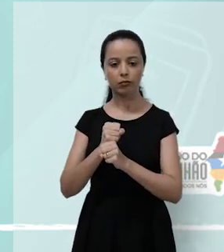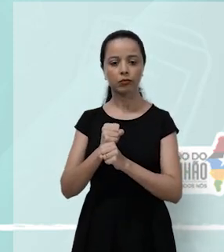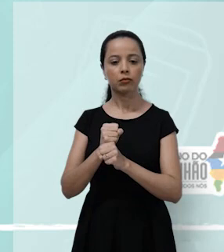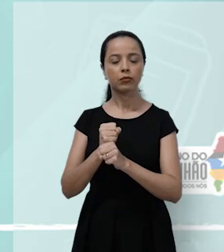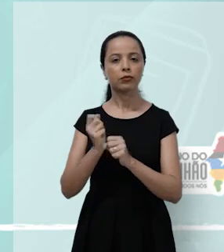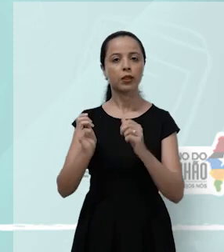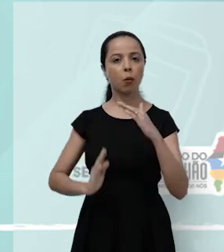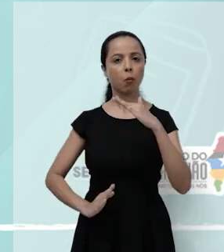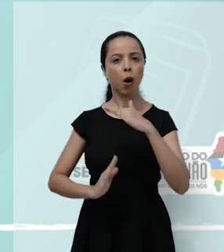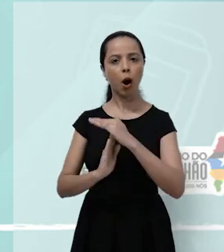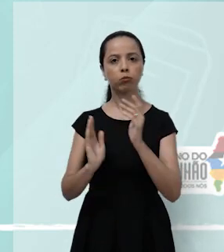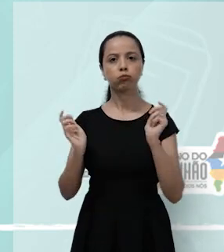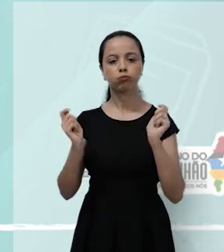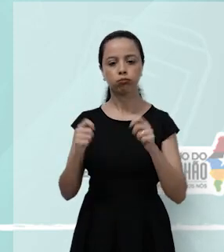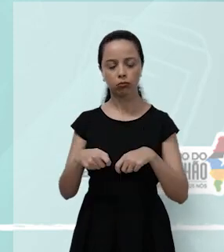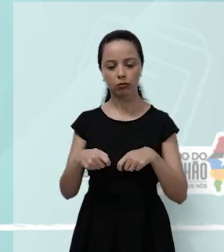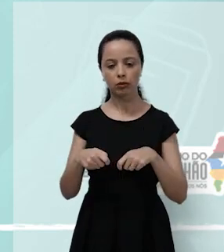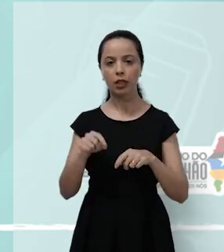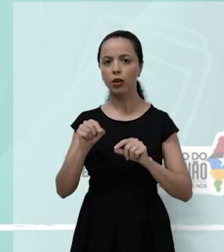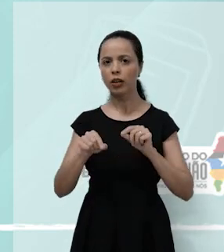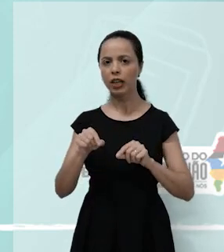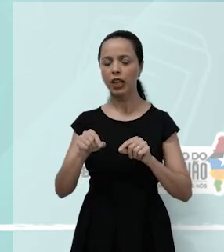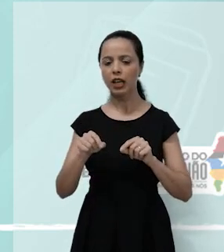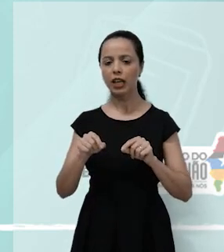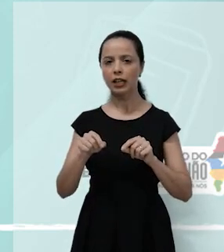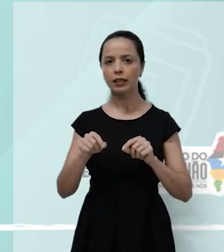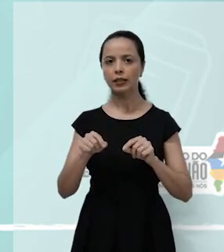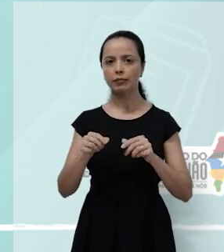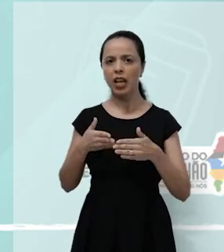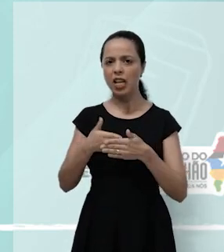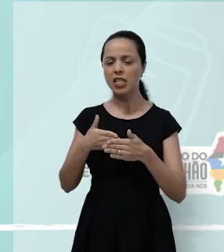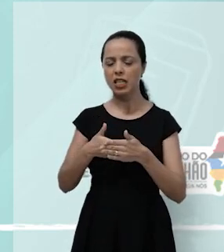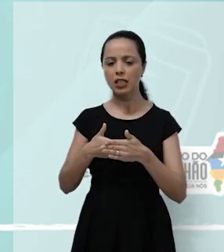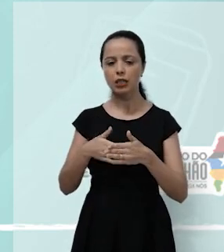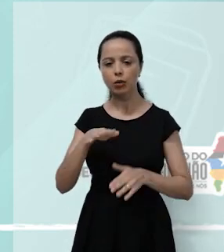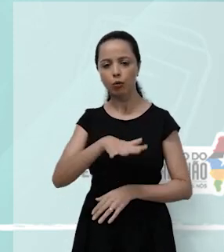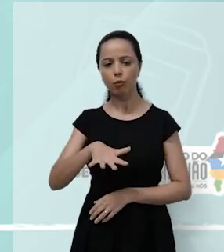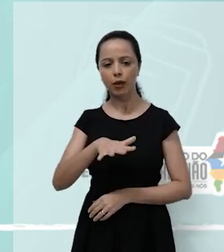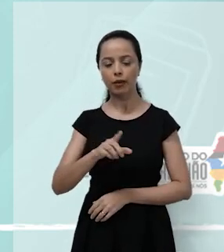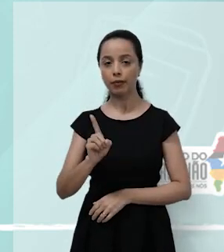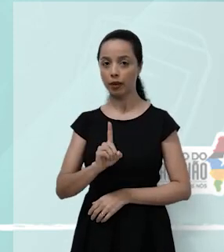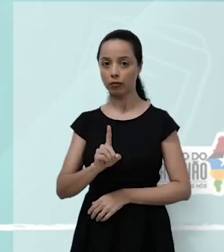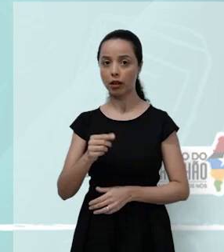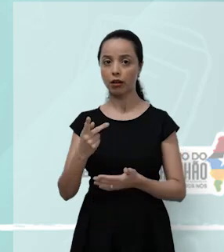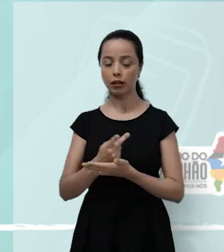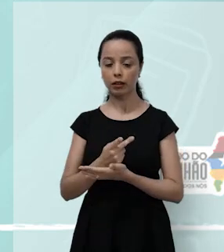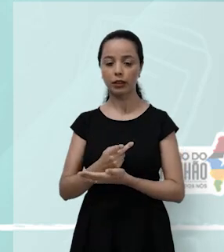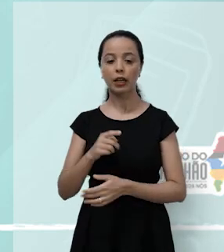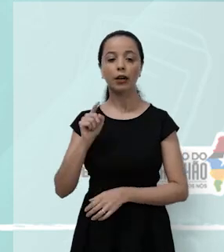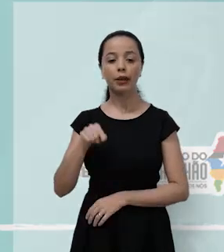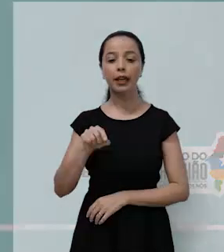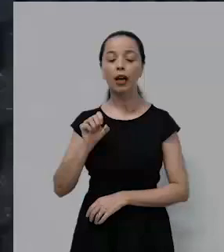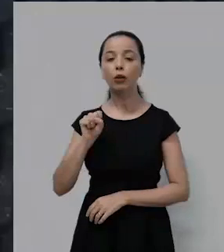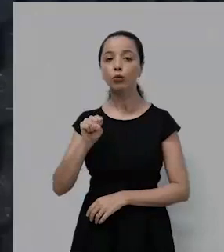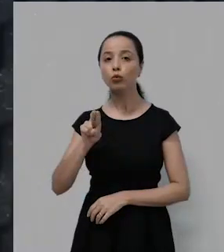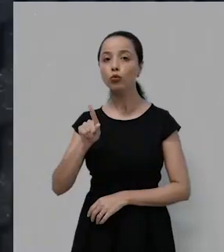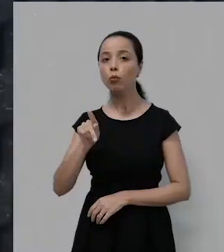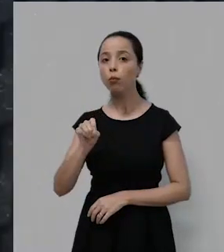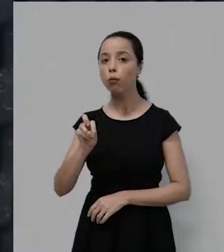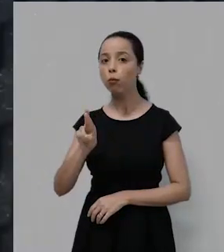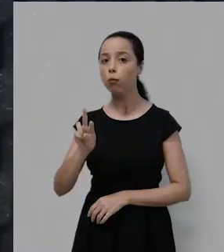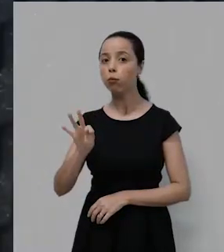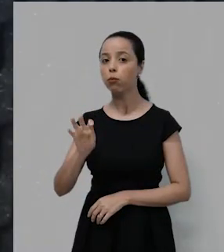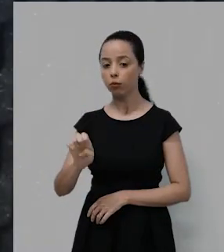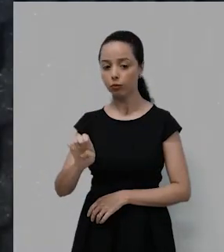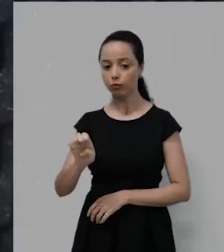ambiente. Não é a resistência do meio, é a capacidade de suporte do ambiente. Ok? A resistência do meio é